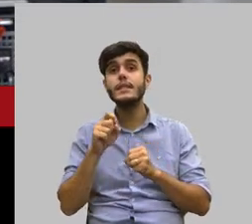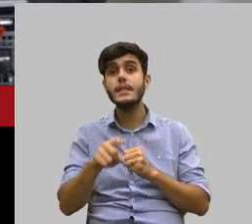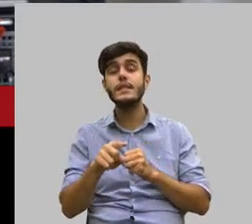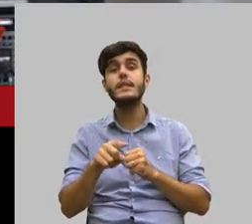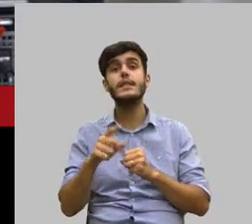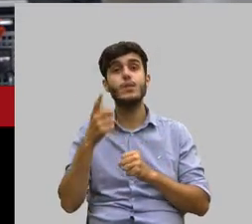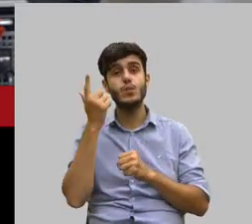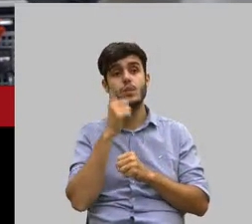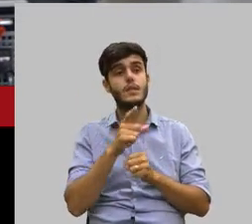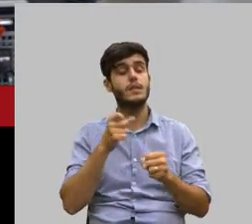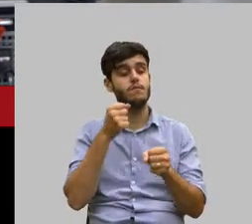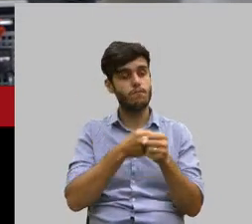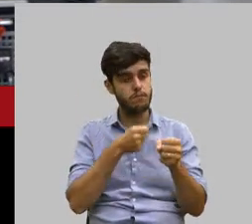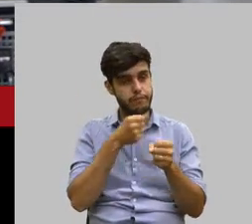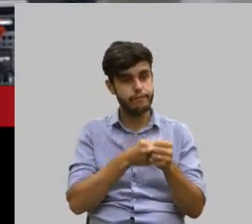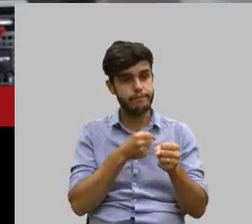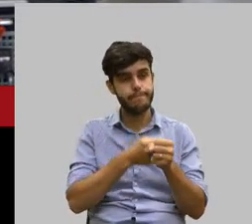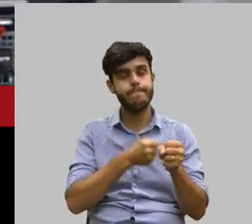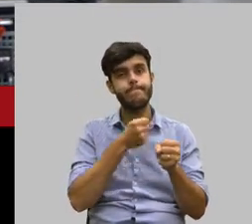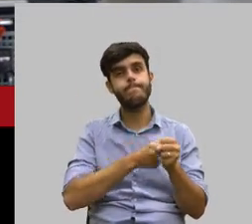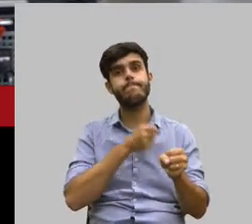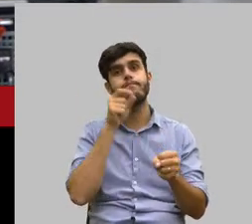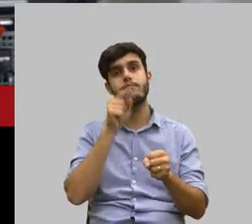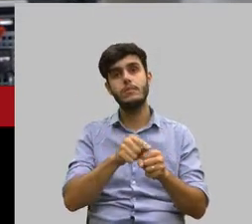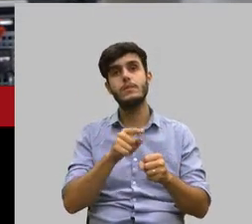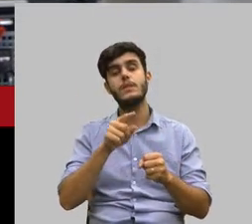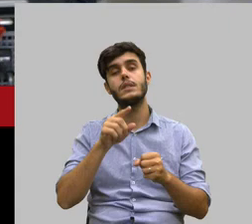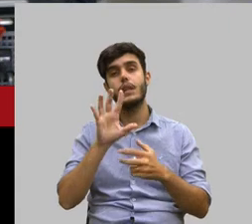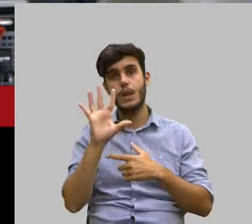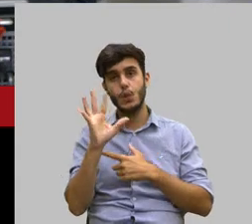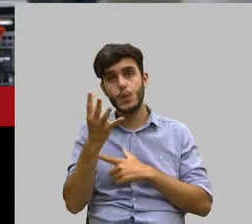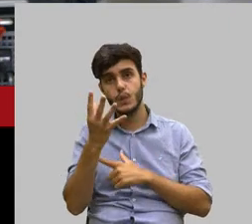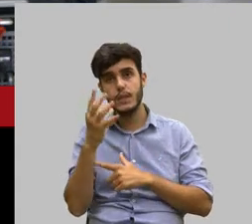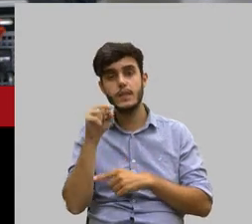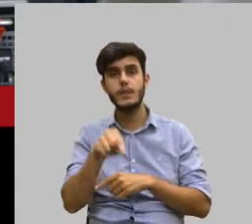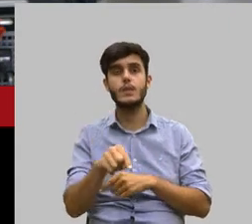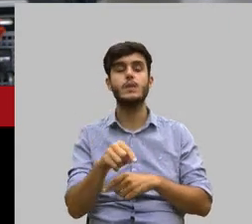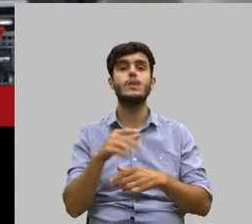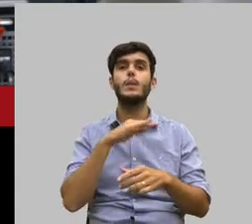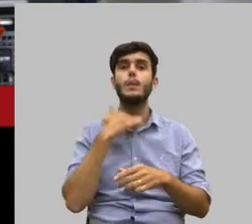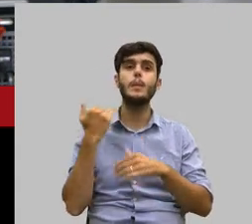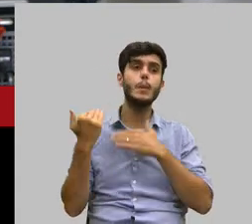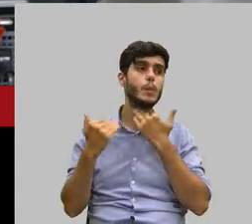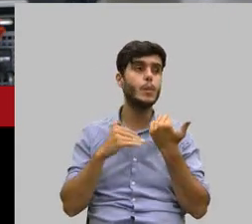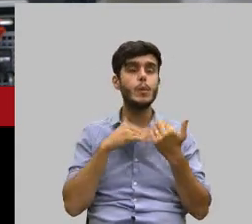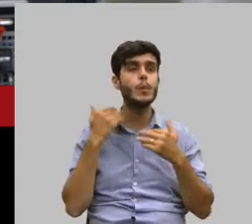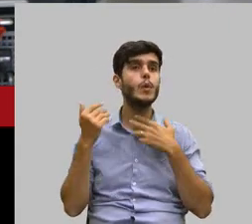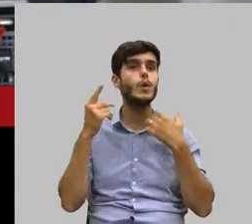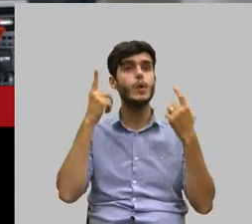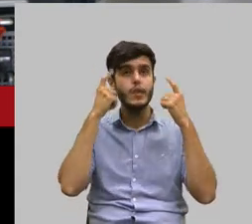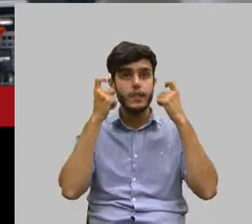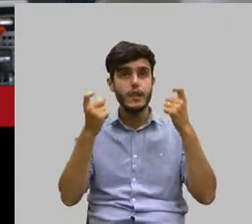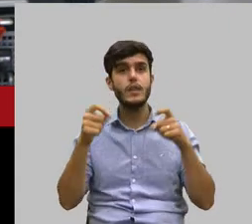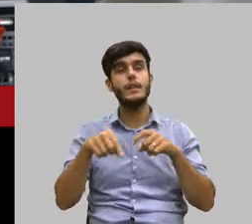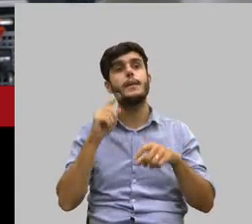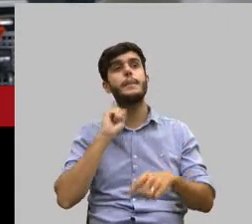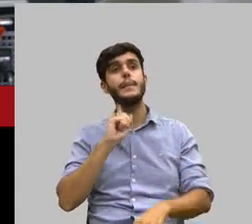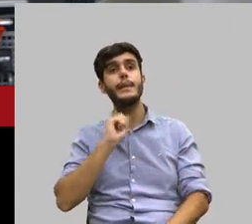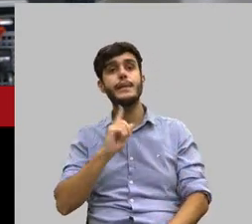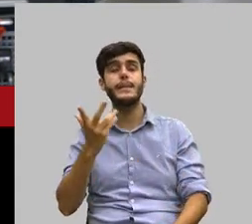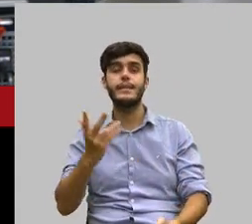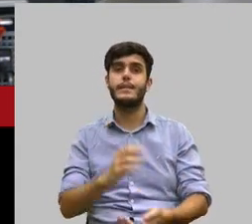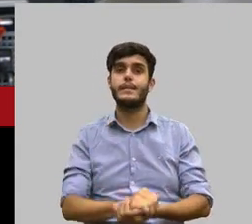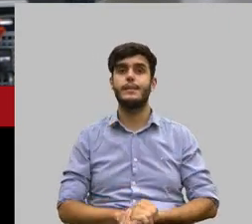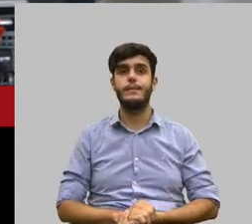enfrentar essas essa situação de mortes violentas em Minas Gerais e que